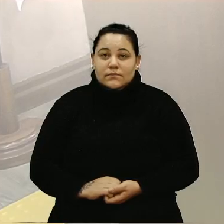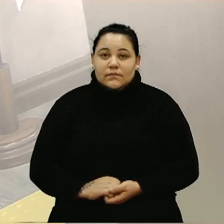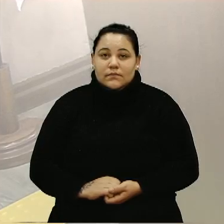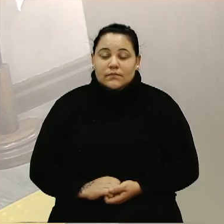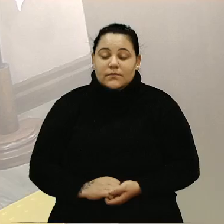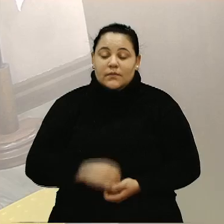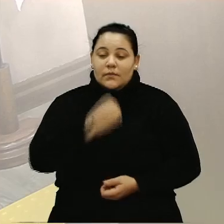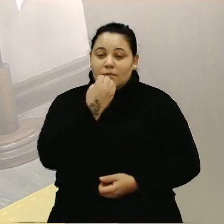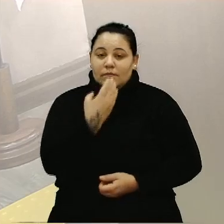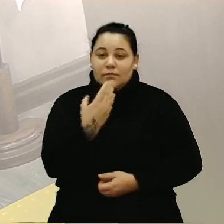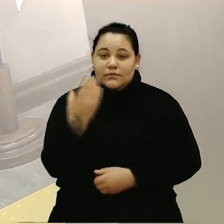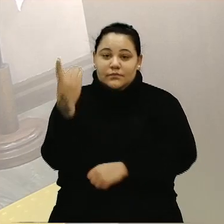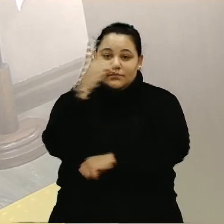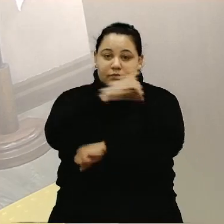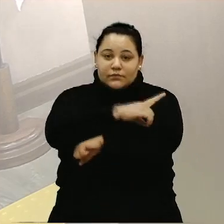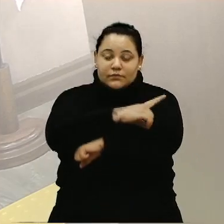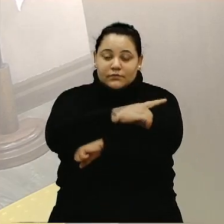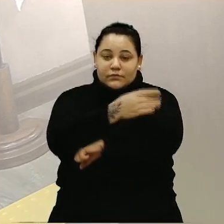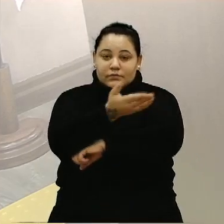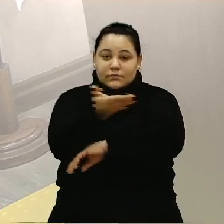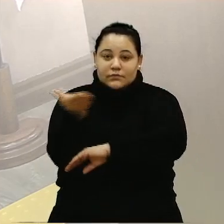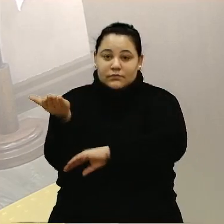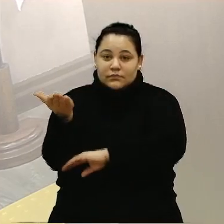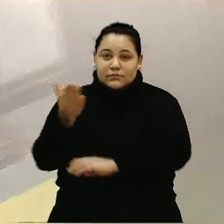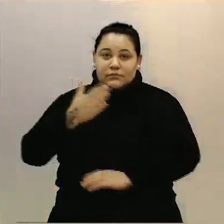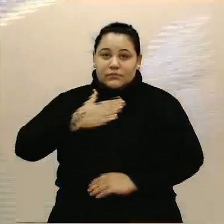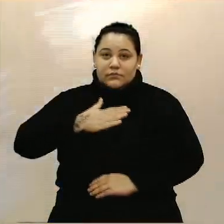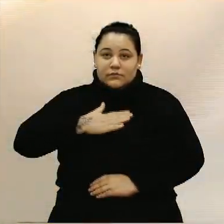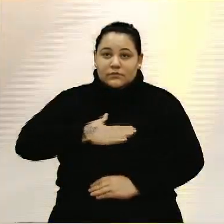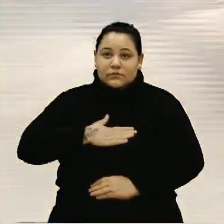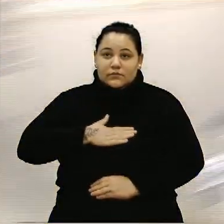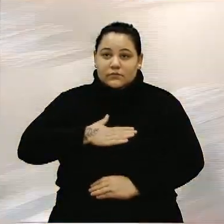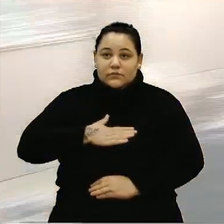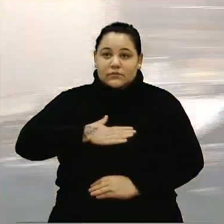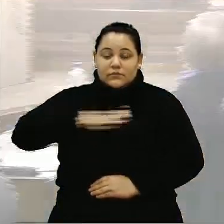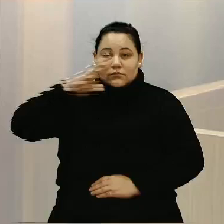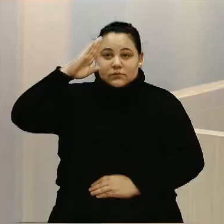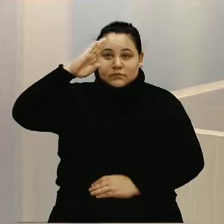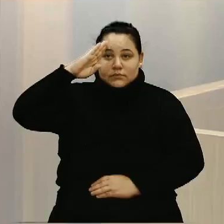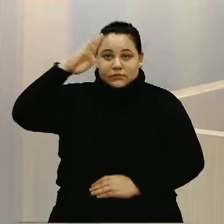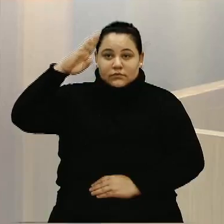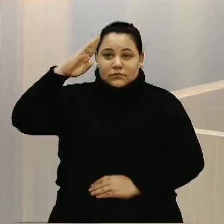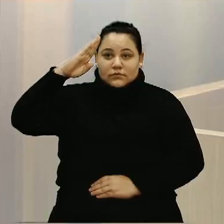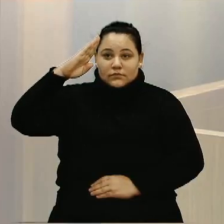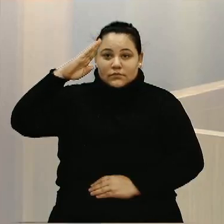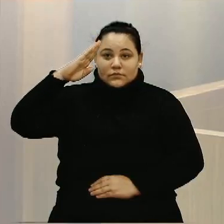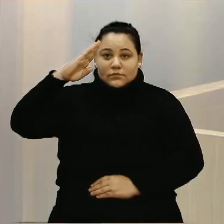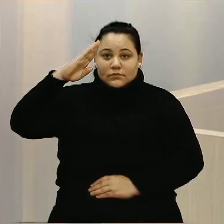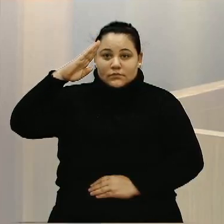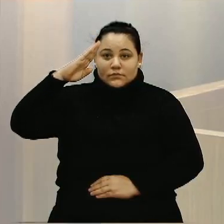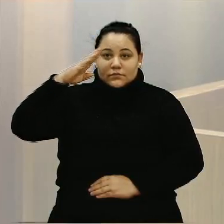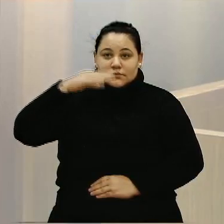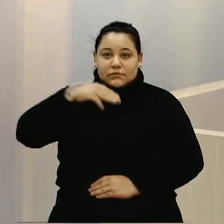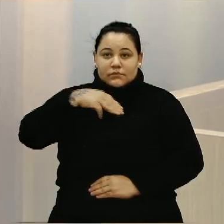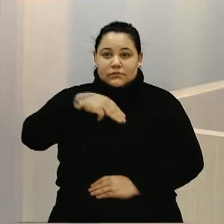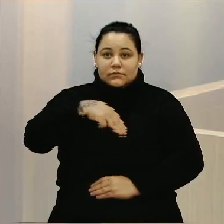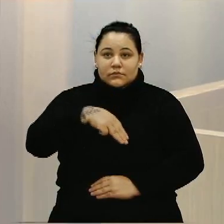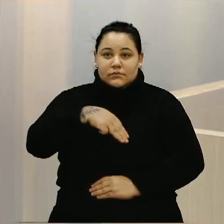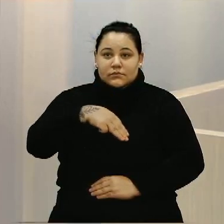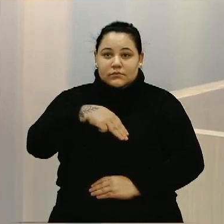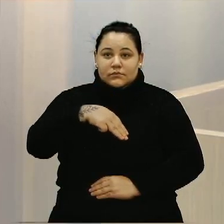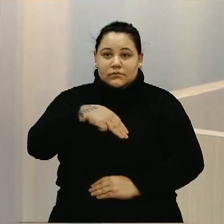Bom dia a todos. Sou o Capitão Manfio, comandante operacional dos Bombeiros Militares em Caxias do Sul. Fazer uso da